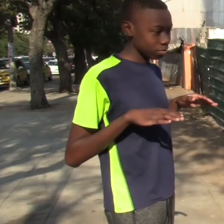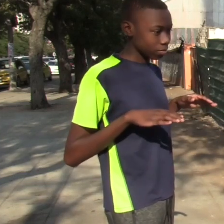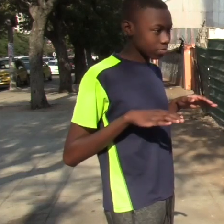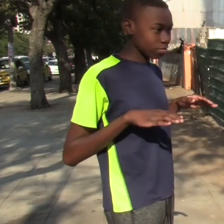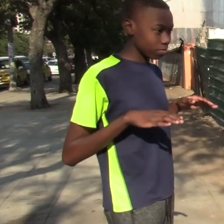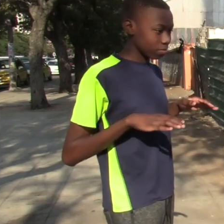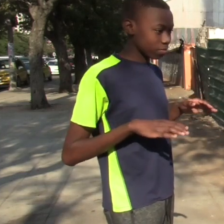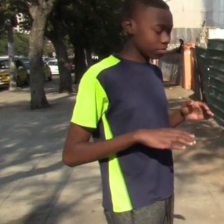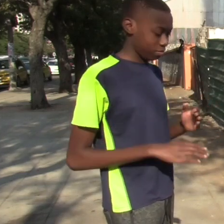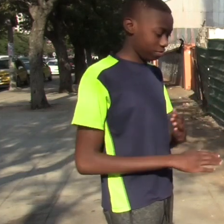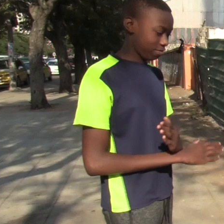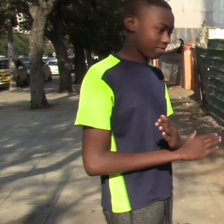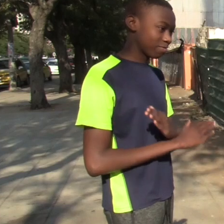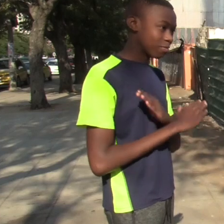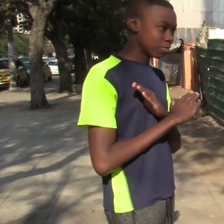Zâmbia.